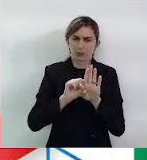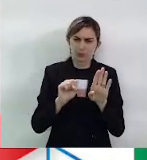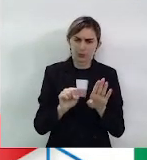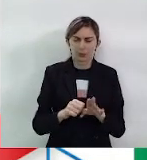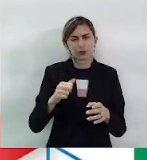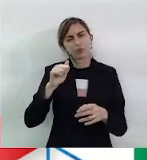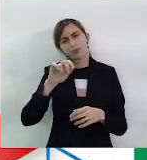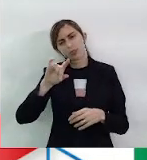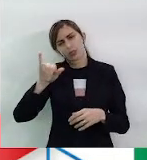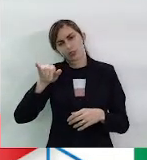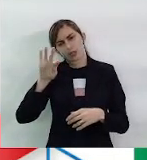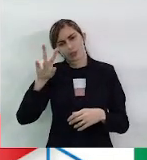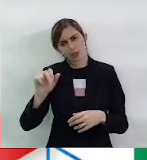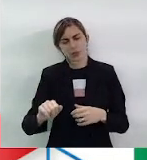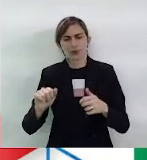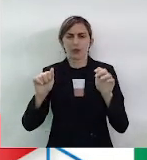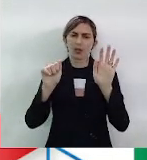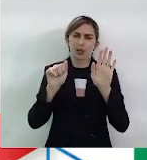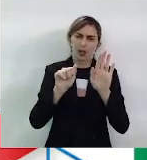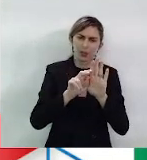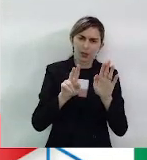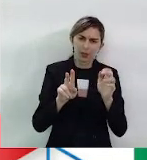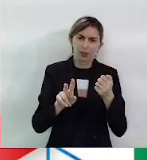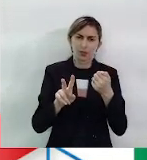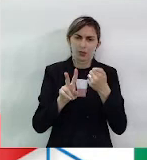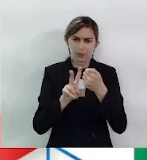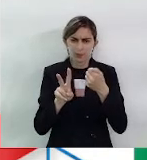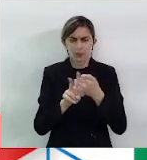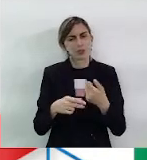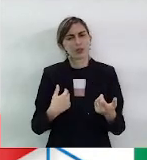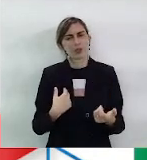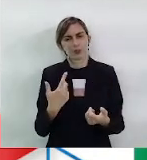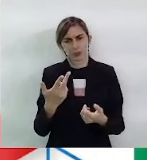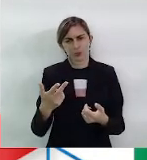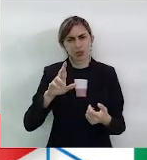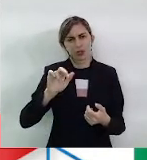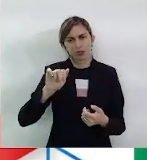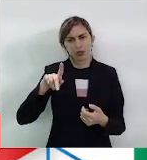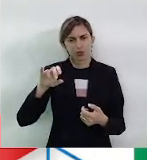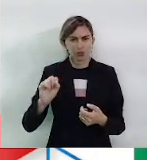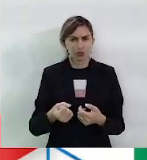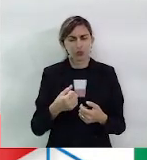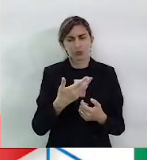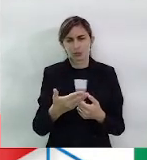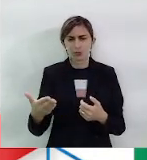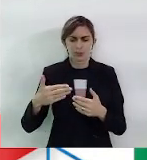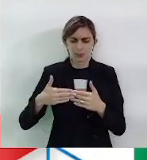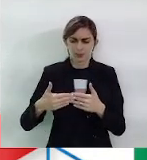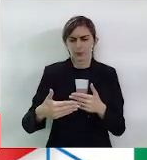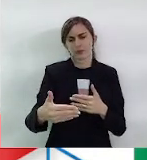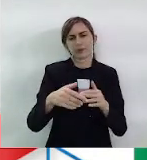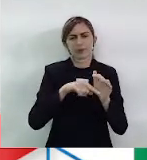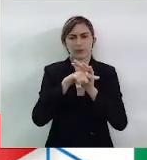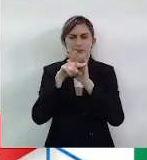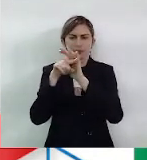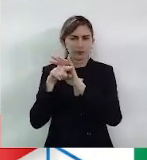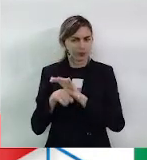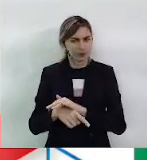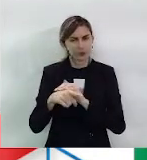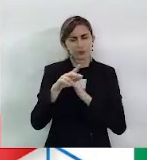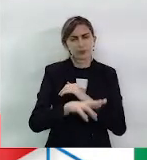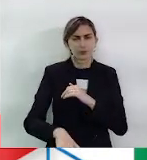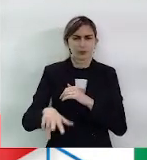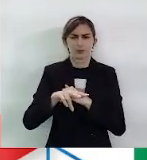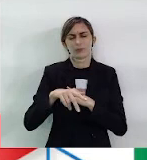um adjetivo ou um advérbio, e os termos por ele regidos. É a partir da análise da